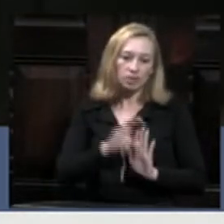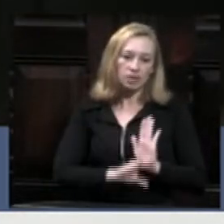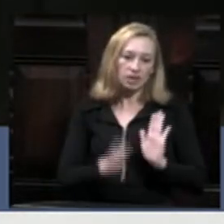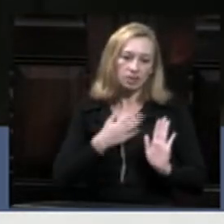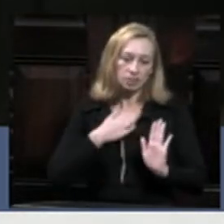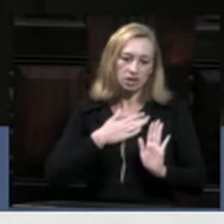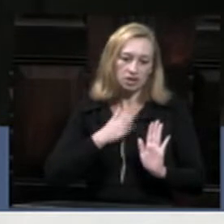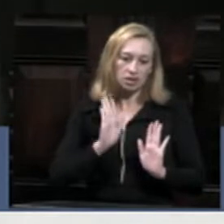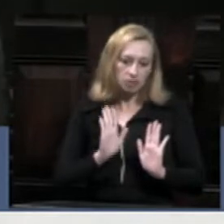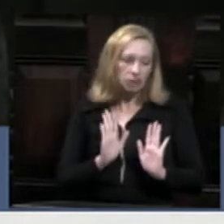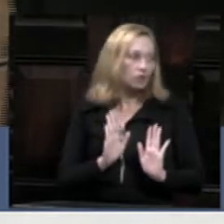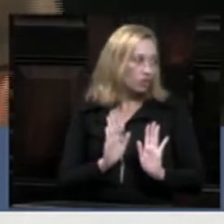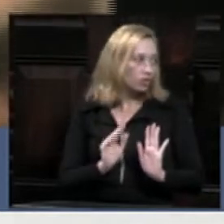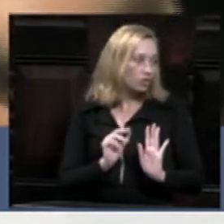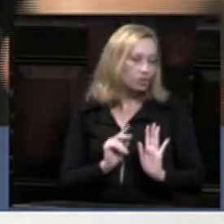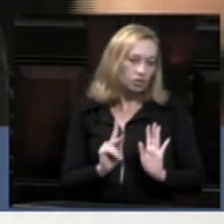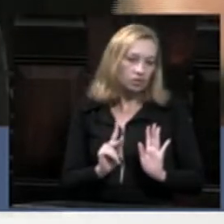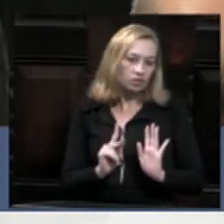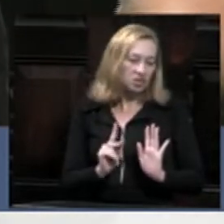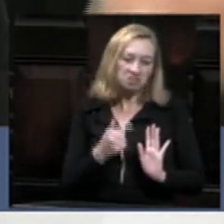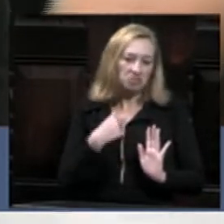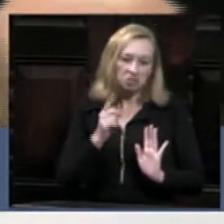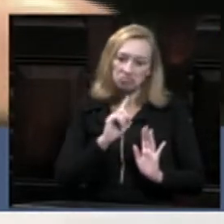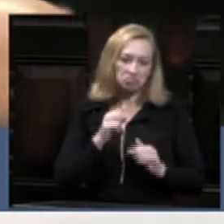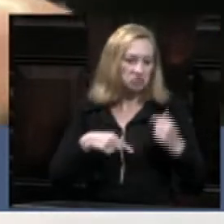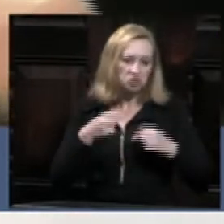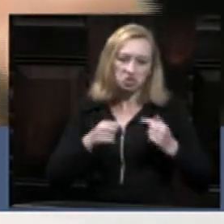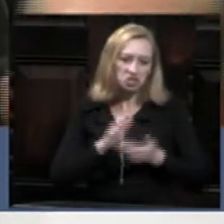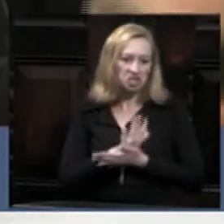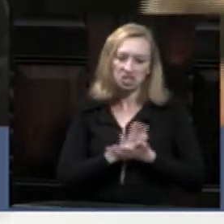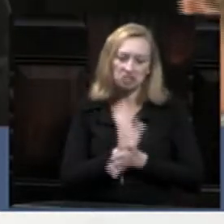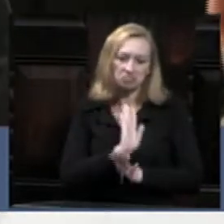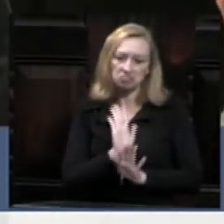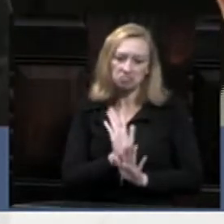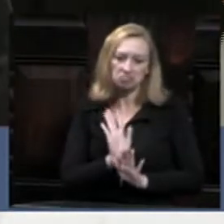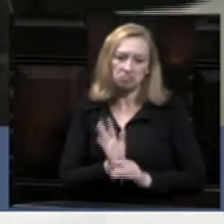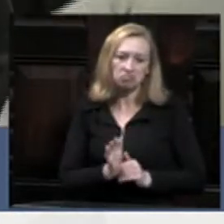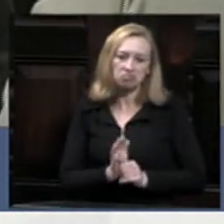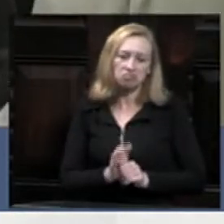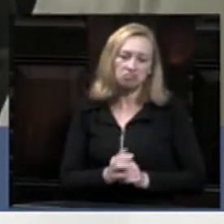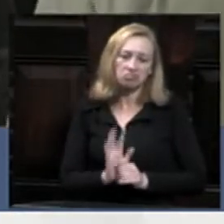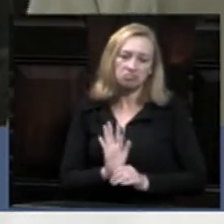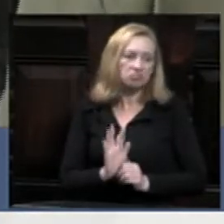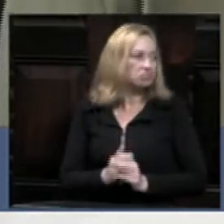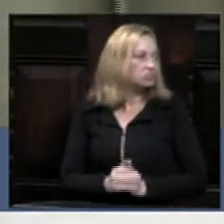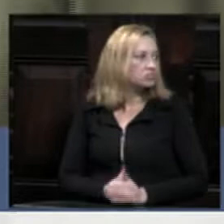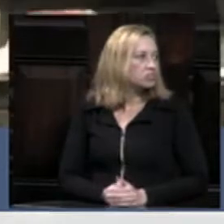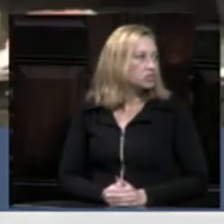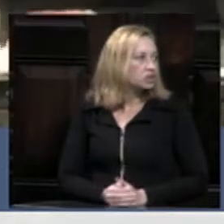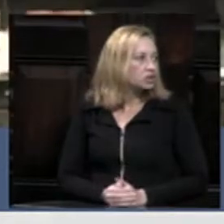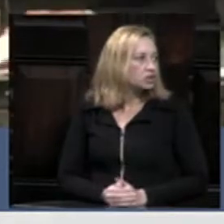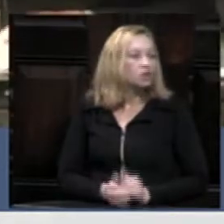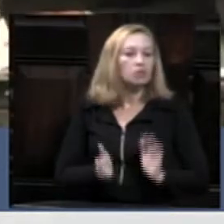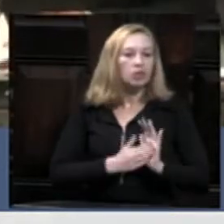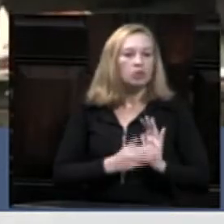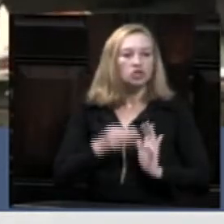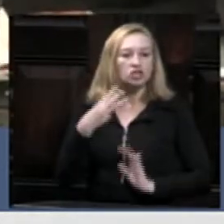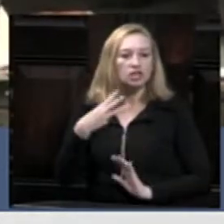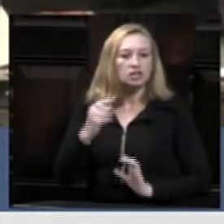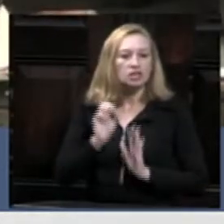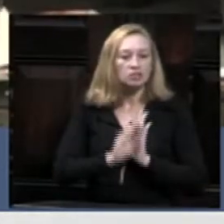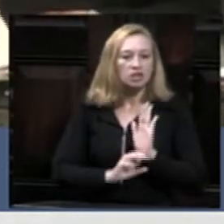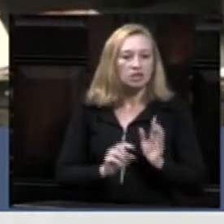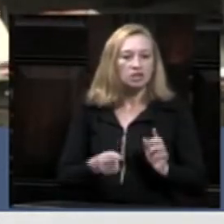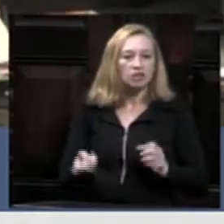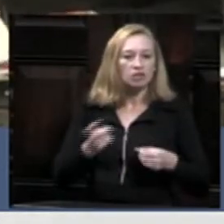como total tem outras, eu não vou me manifestar, aguardar a apreciação das emendas. Presidente, proposta recebeu 3 emendas e retorna às